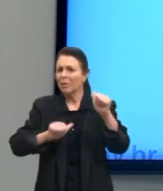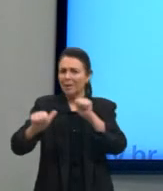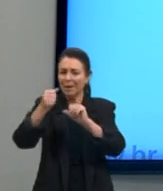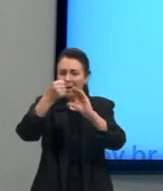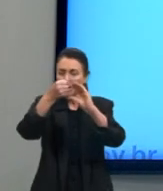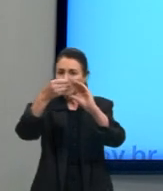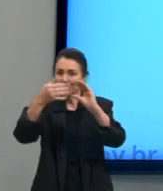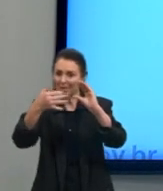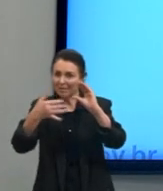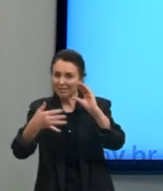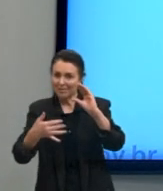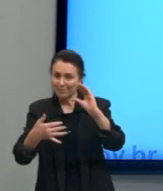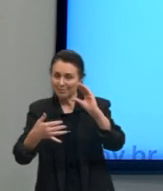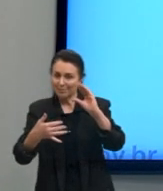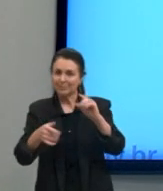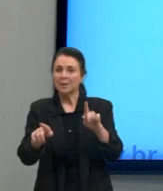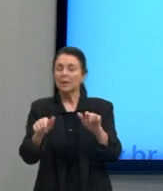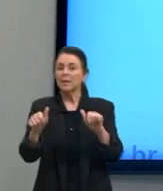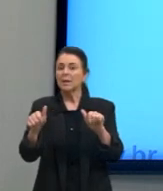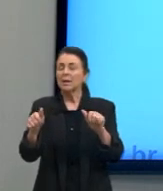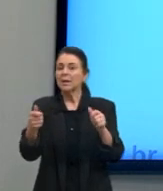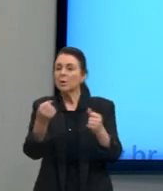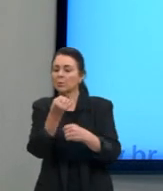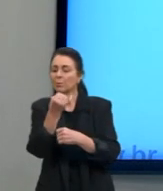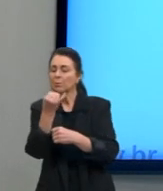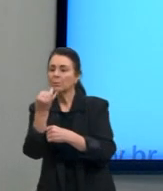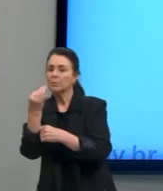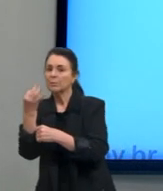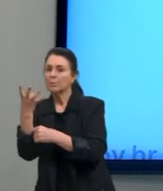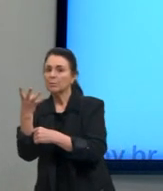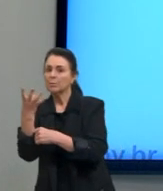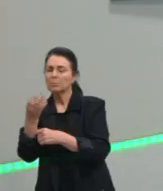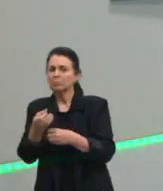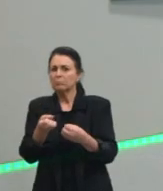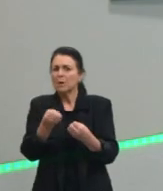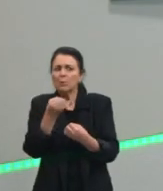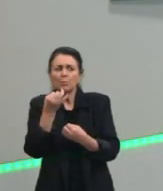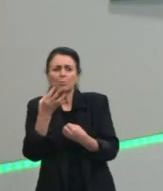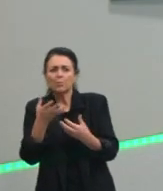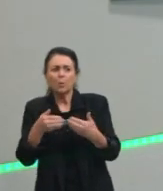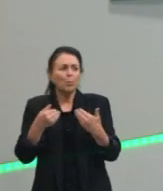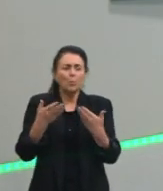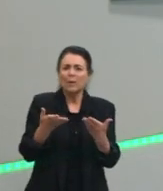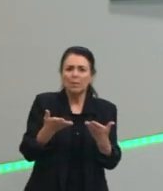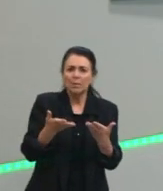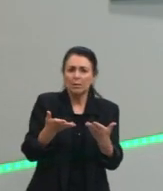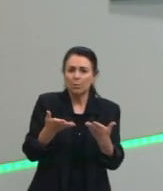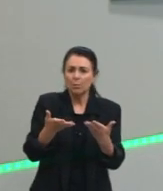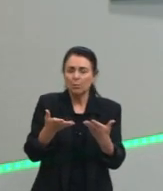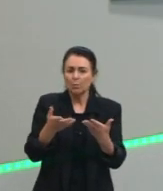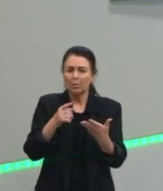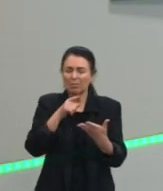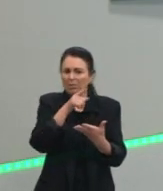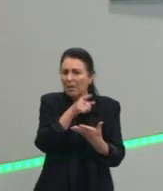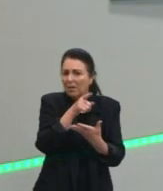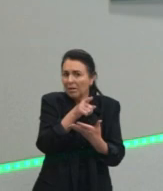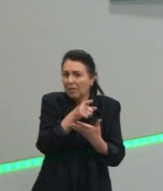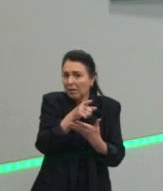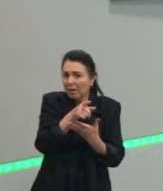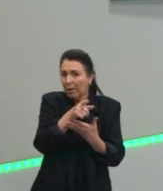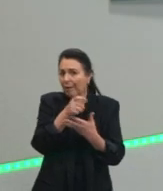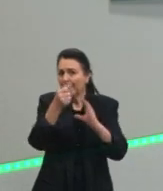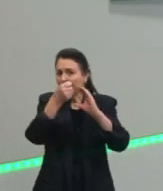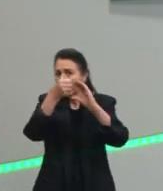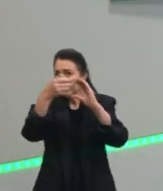característica e quantitativamente a gente vai dizer quanto que a gente tem naquela determinada